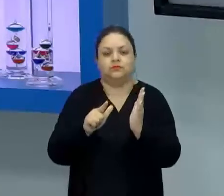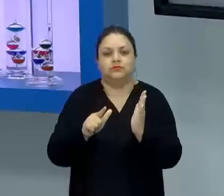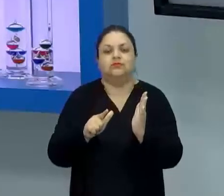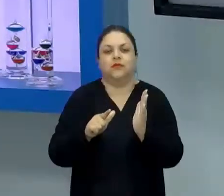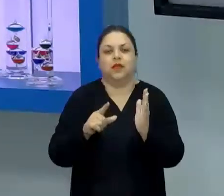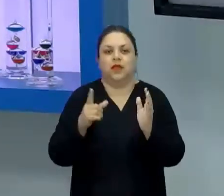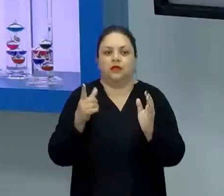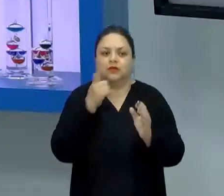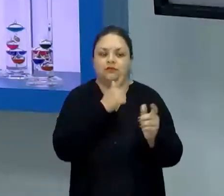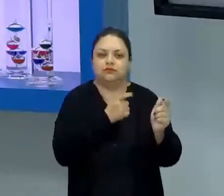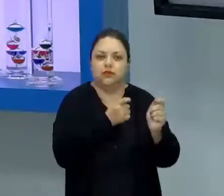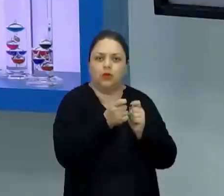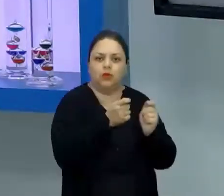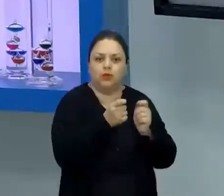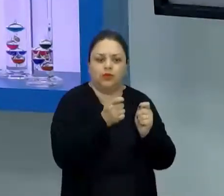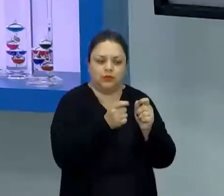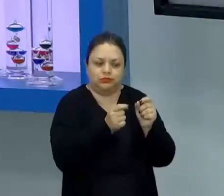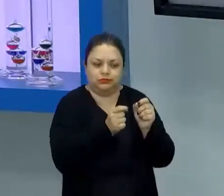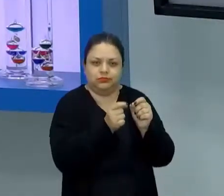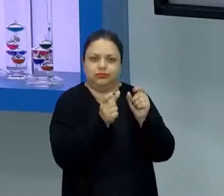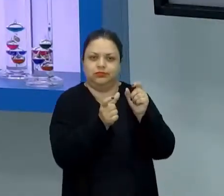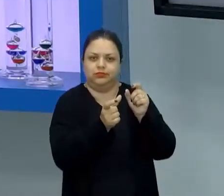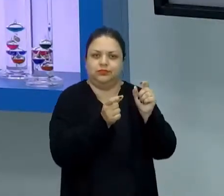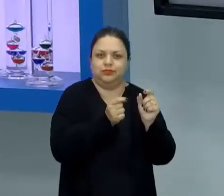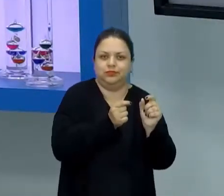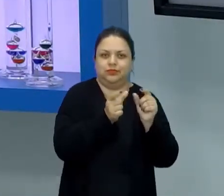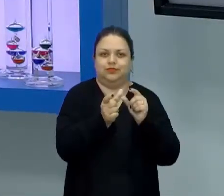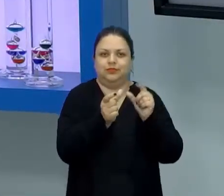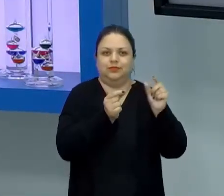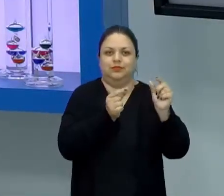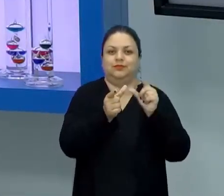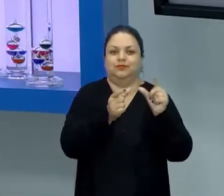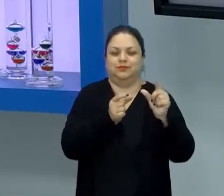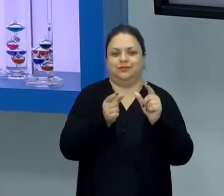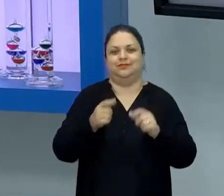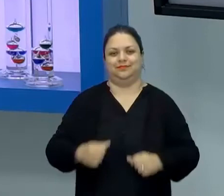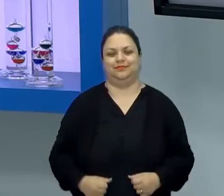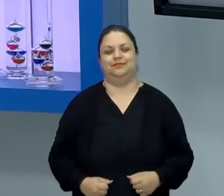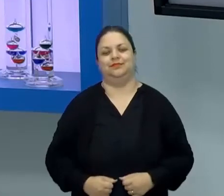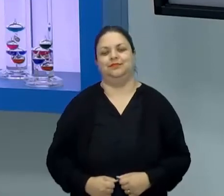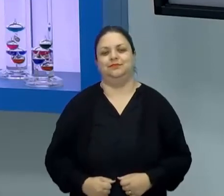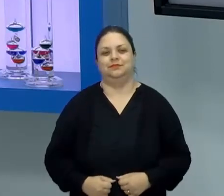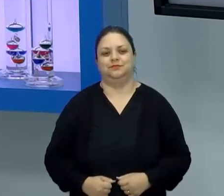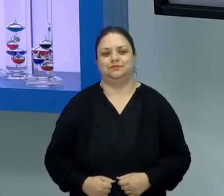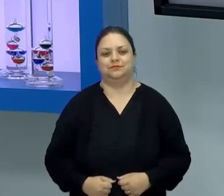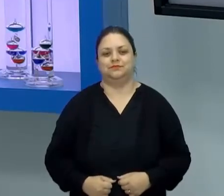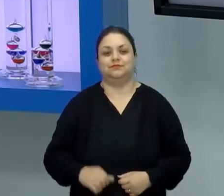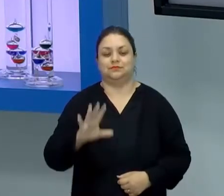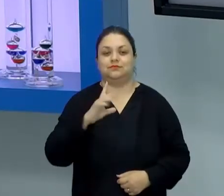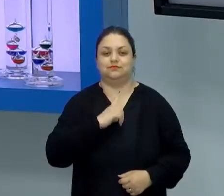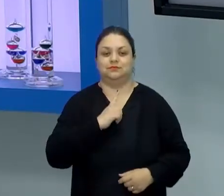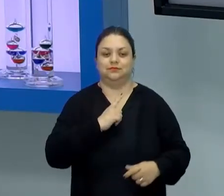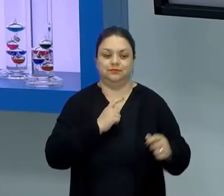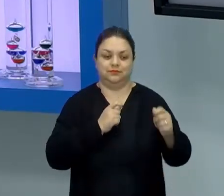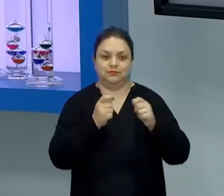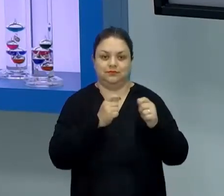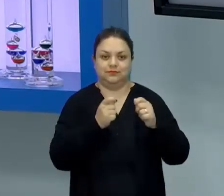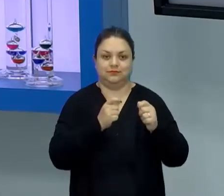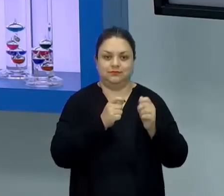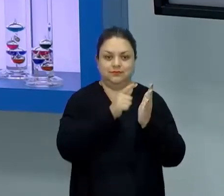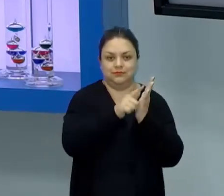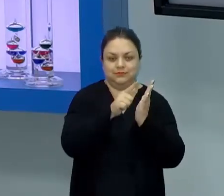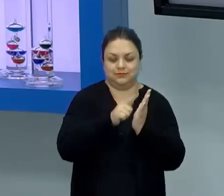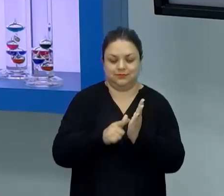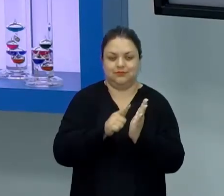desses espaços. Então, poroso e não poroso não significa que não tem poros, tá? Mas há um controle do raio dos vazios, né?